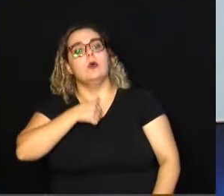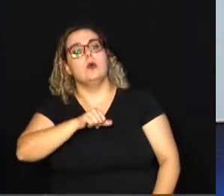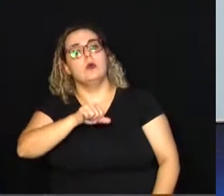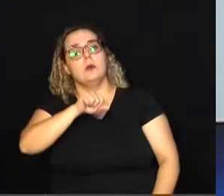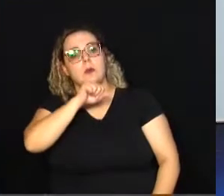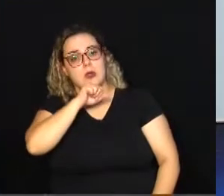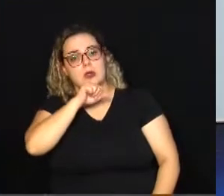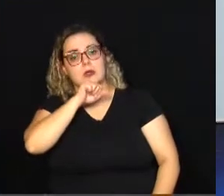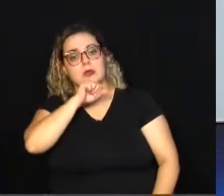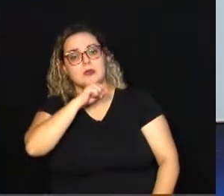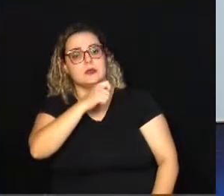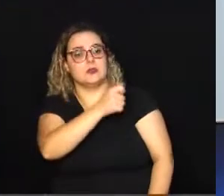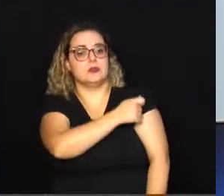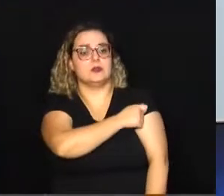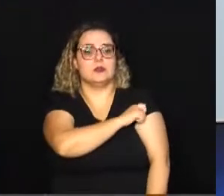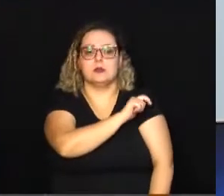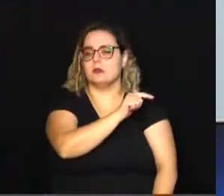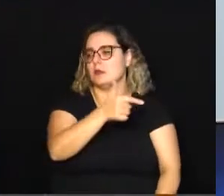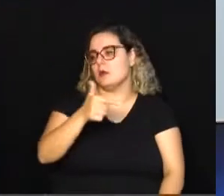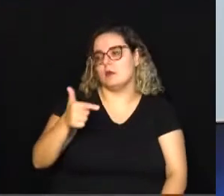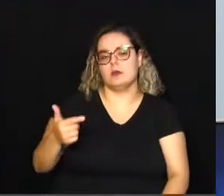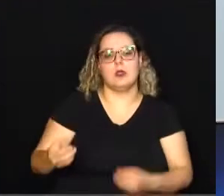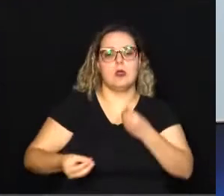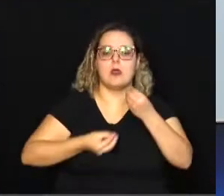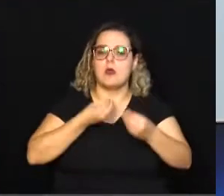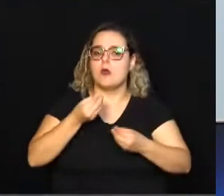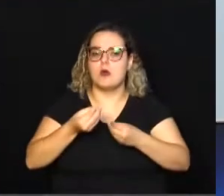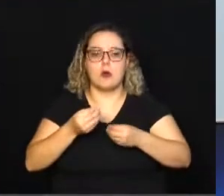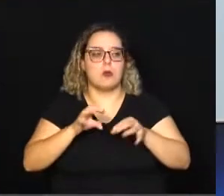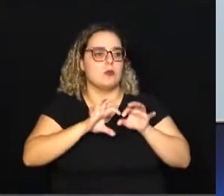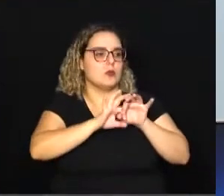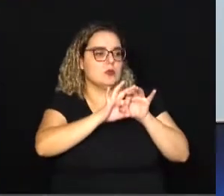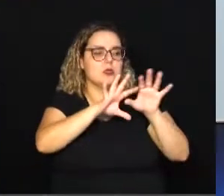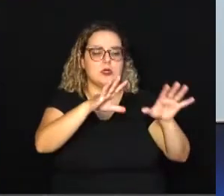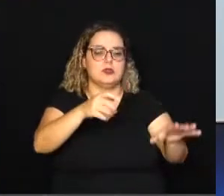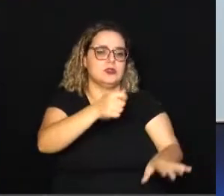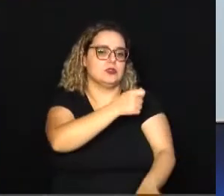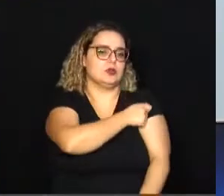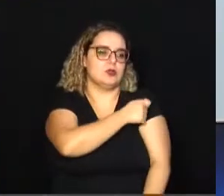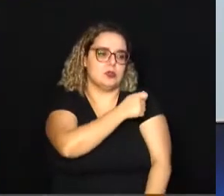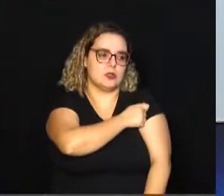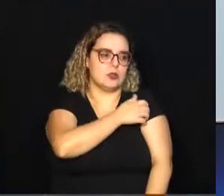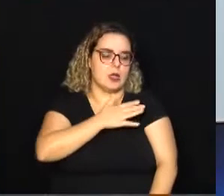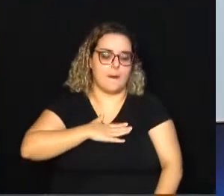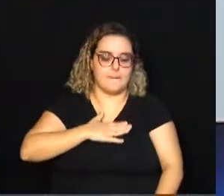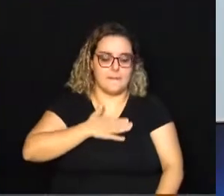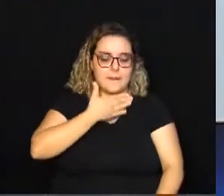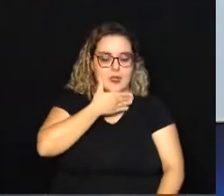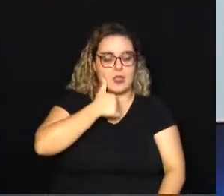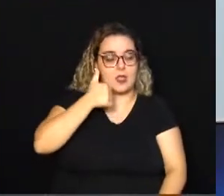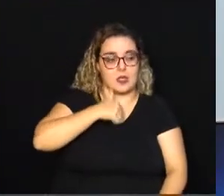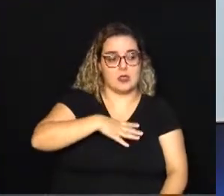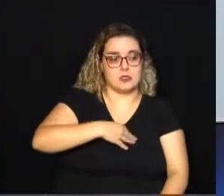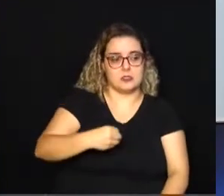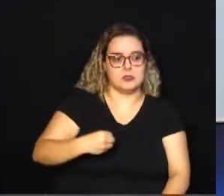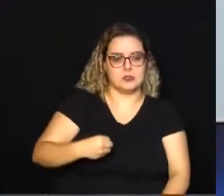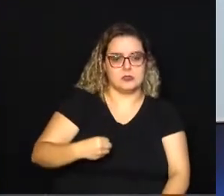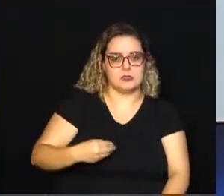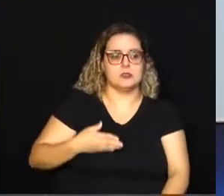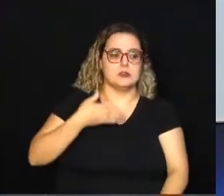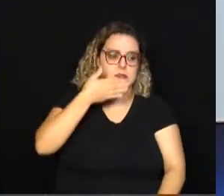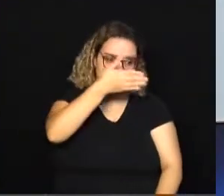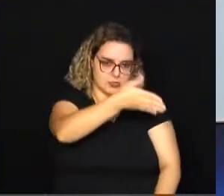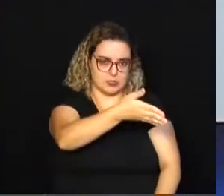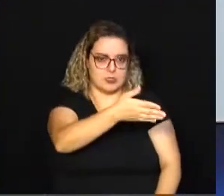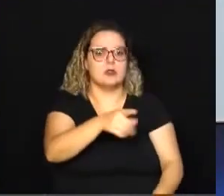das crianças irem para a sala de aula sem tomar vacina com uma pandemia dessas. Tem que ter a vacina primeiro, tanto para os professores